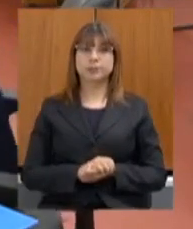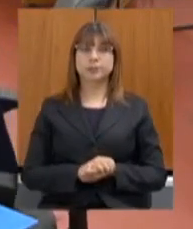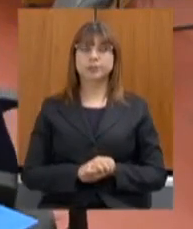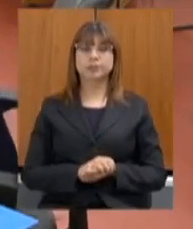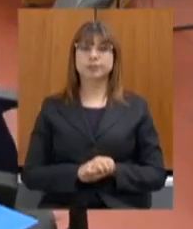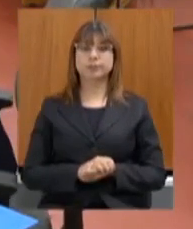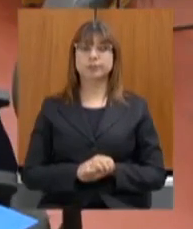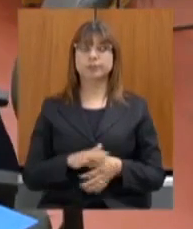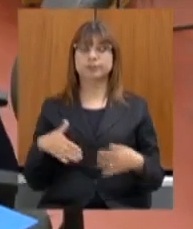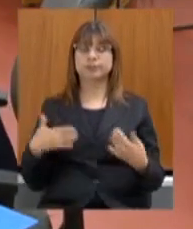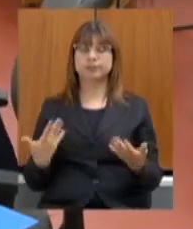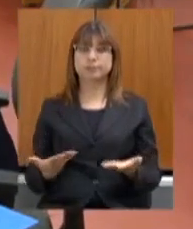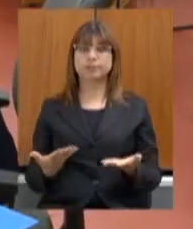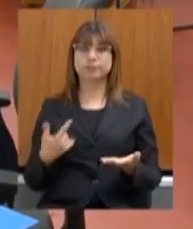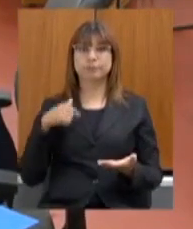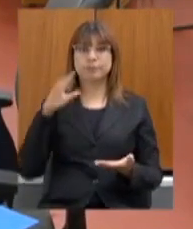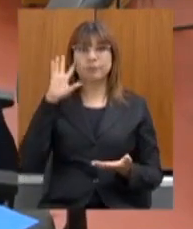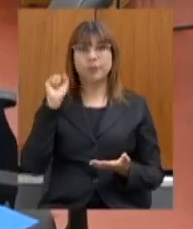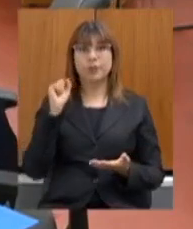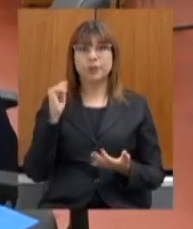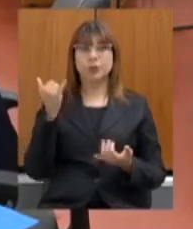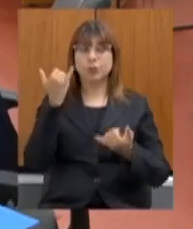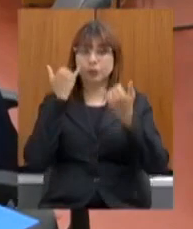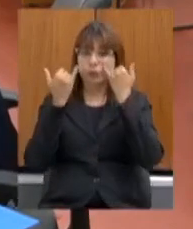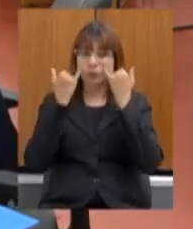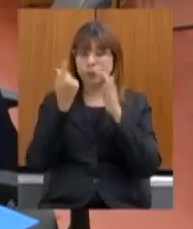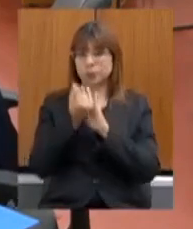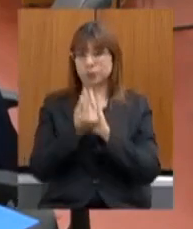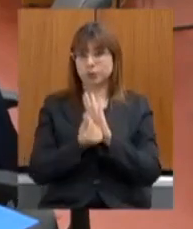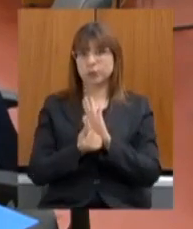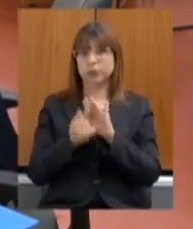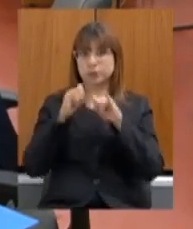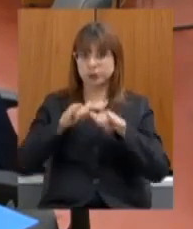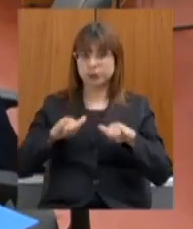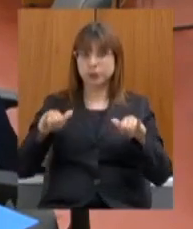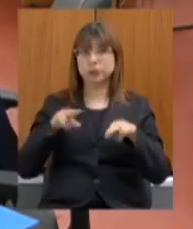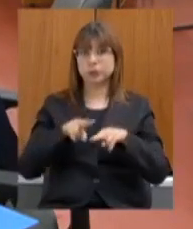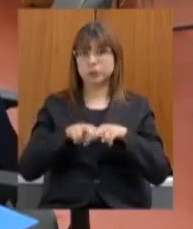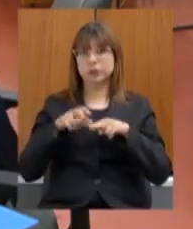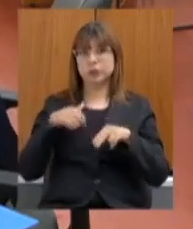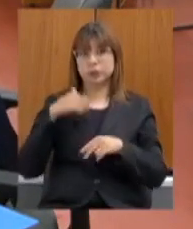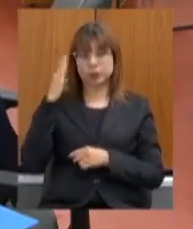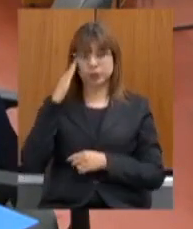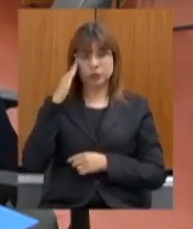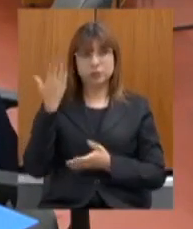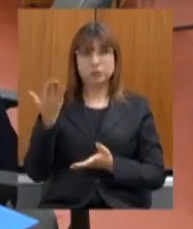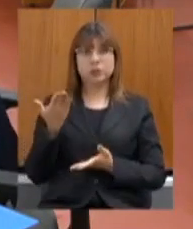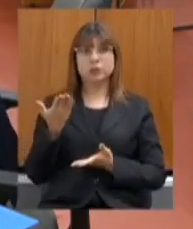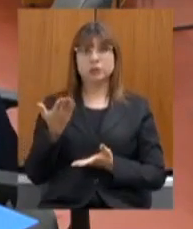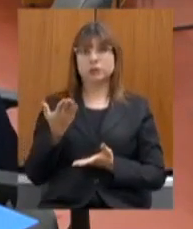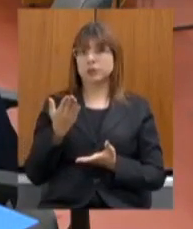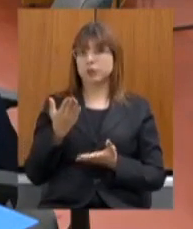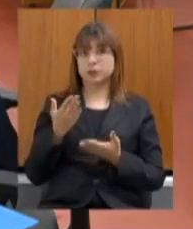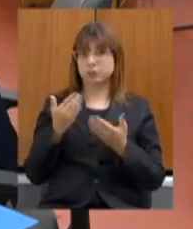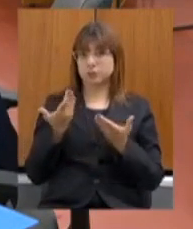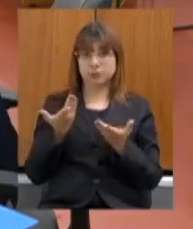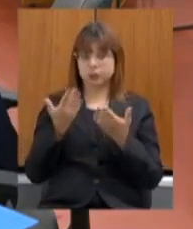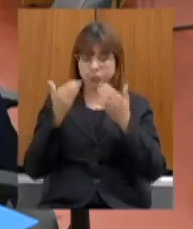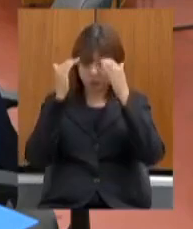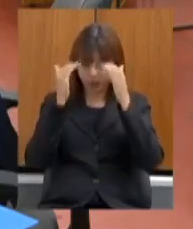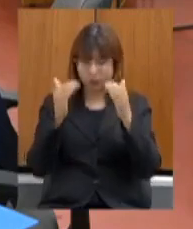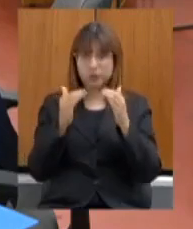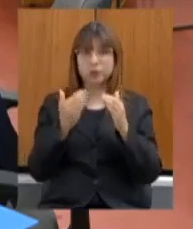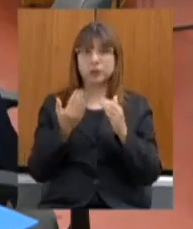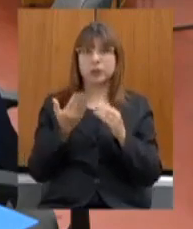Bem, acho que as informações do orçamento são públicas, exatamente por isso que eu sei que não está cumprindo o mínimo constitucional, nem